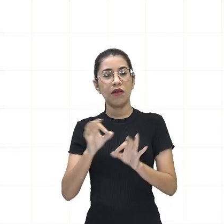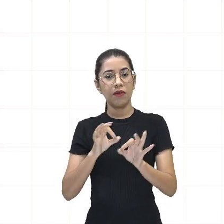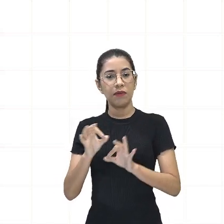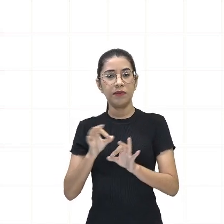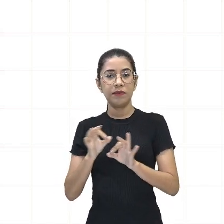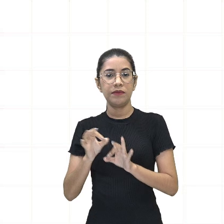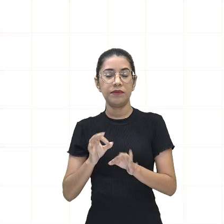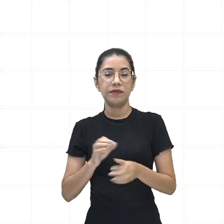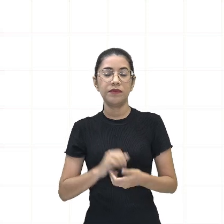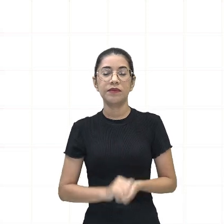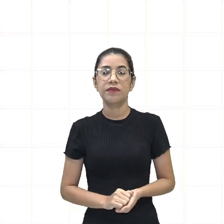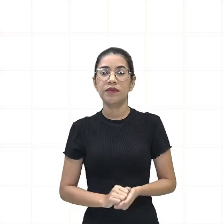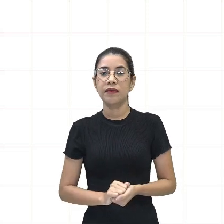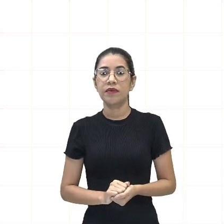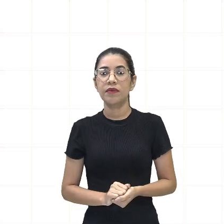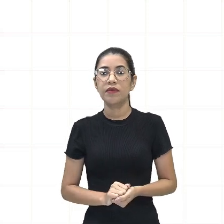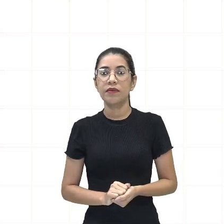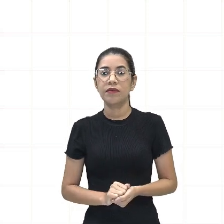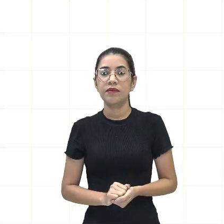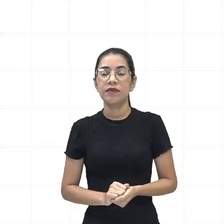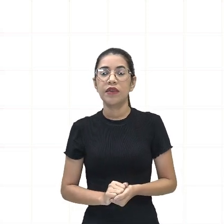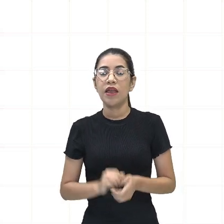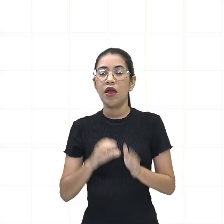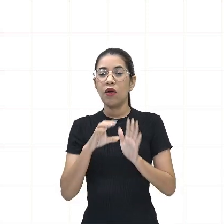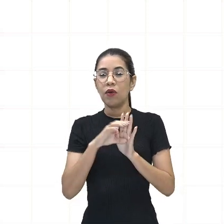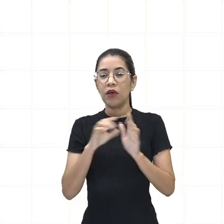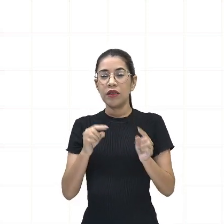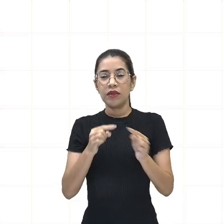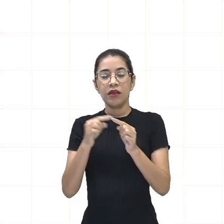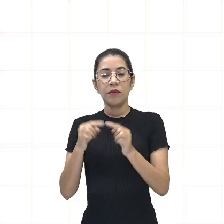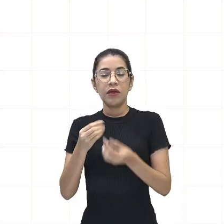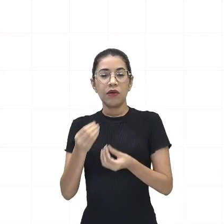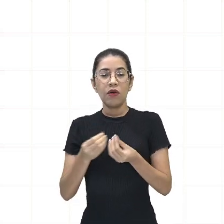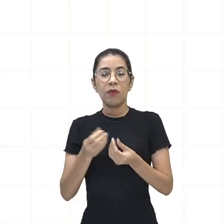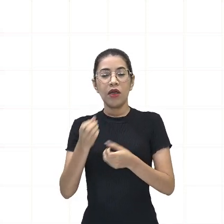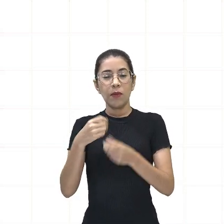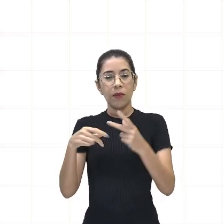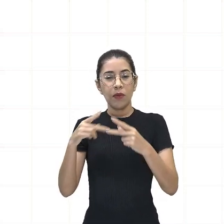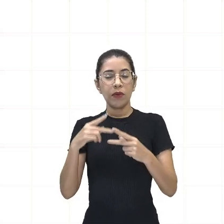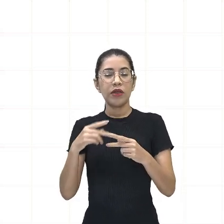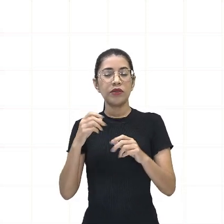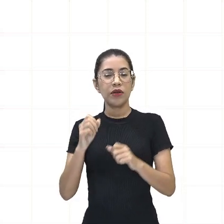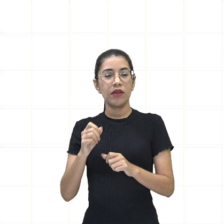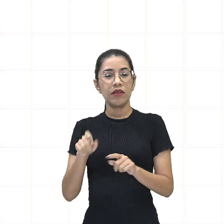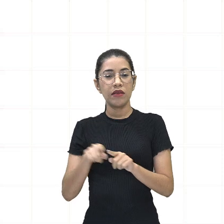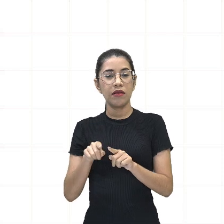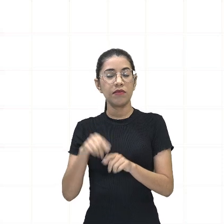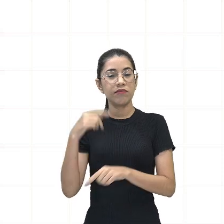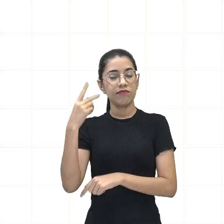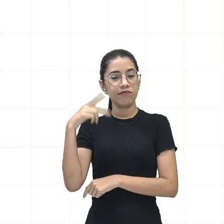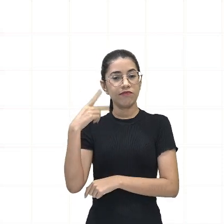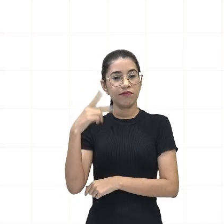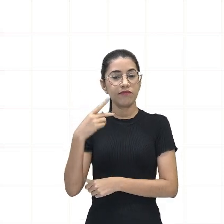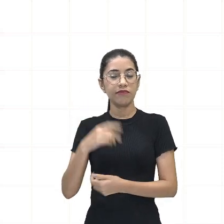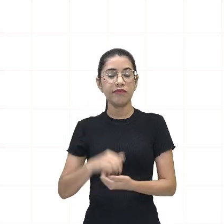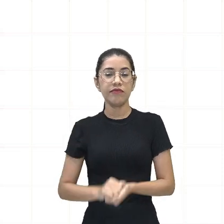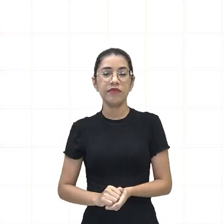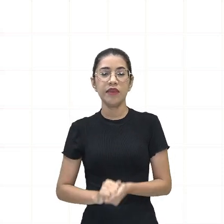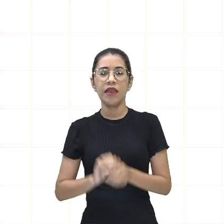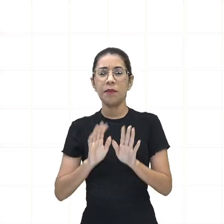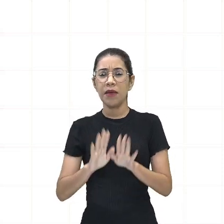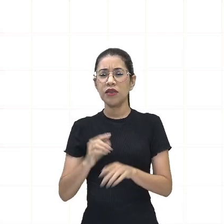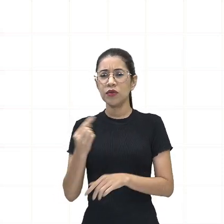gente observar aí o conceito e essa divisão político-administrativa do Brasil. Mas, professora, a gente tem um